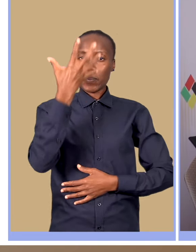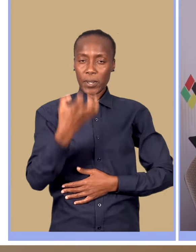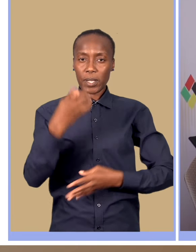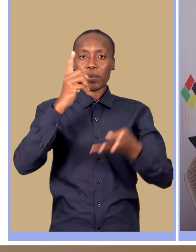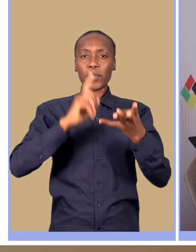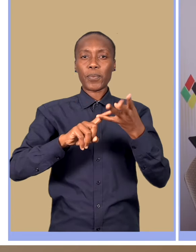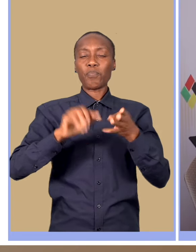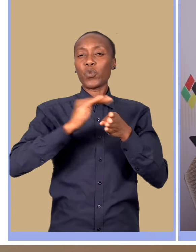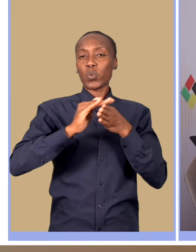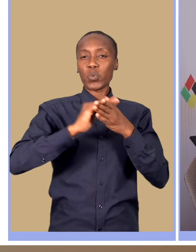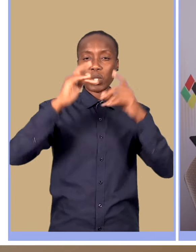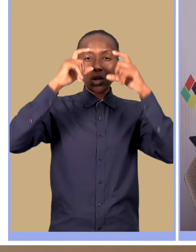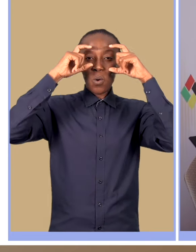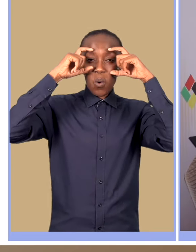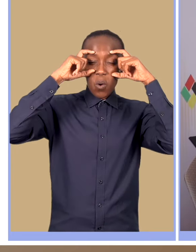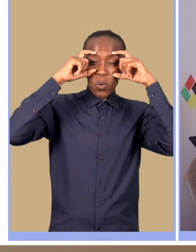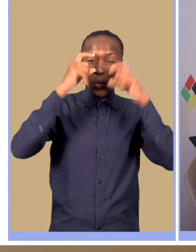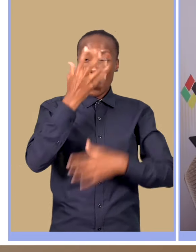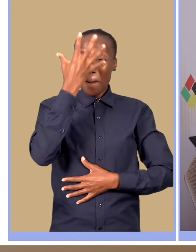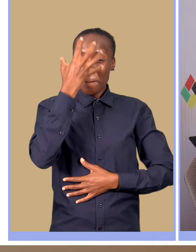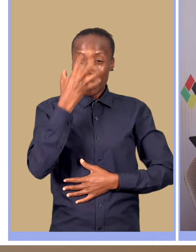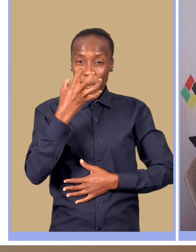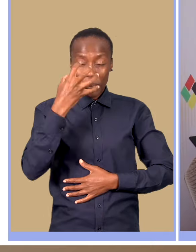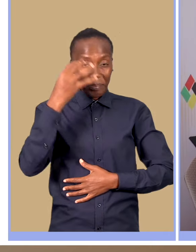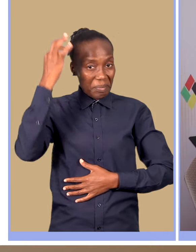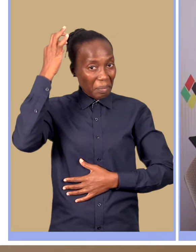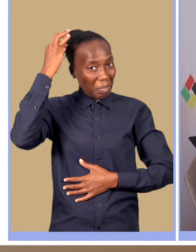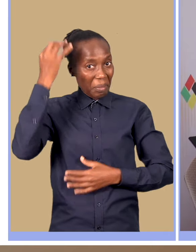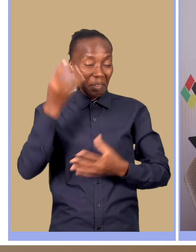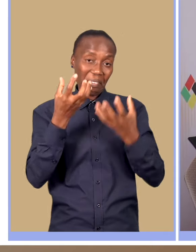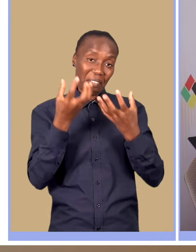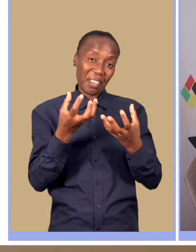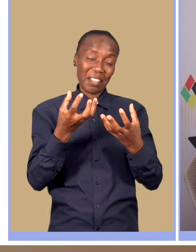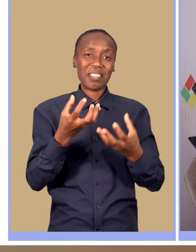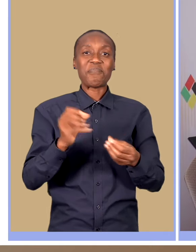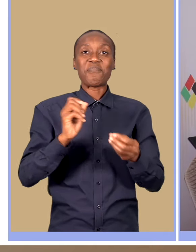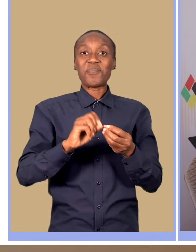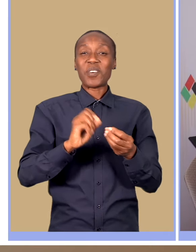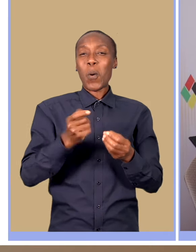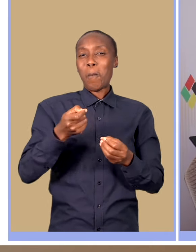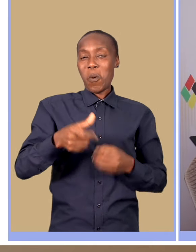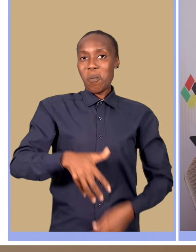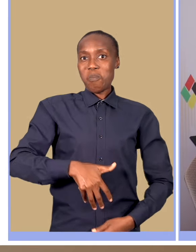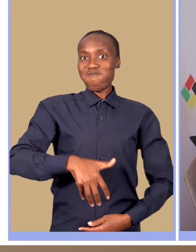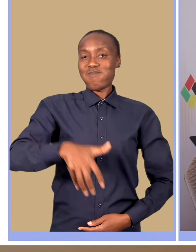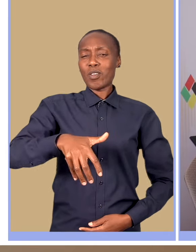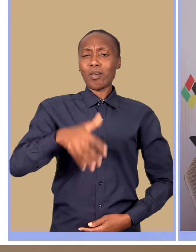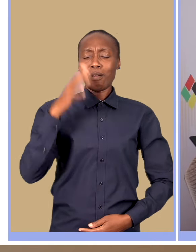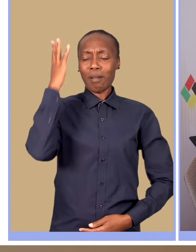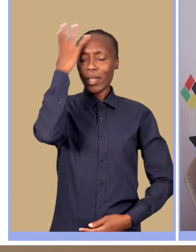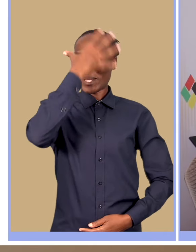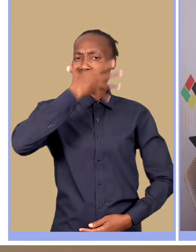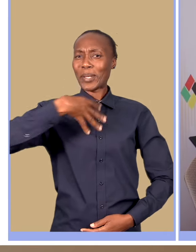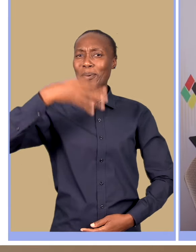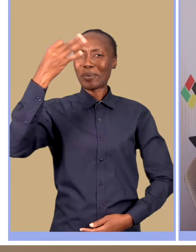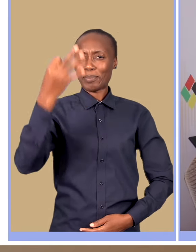pretos, óculos escuros também e carecas, também uma barriguinha e depois também sou